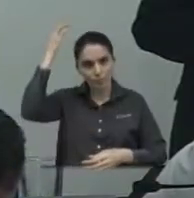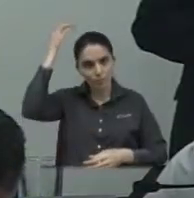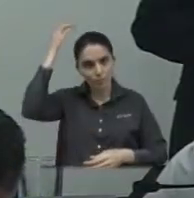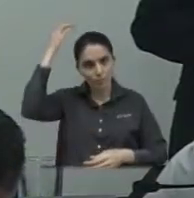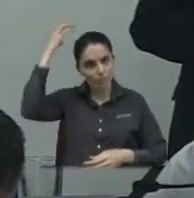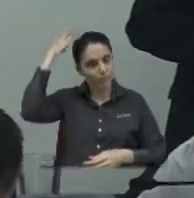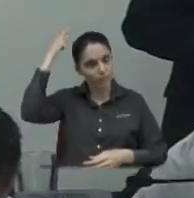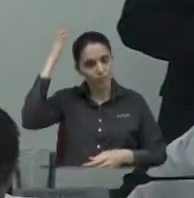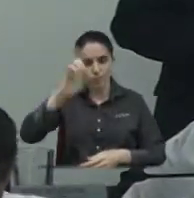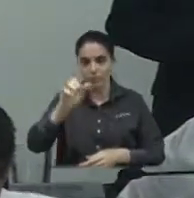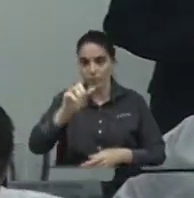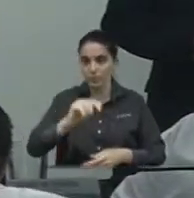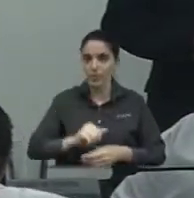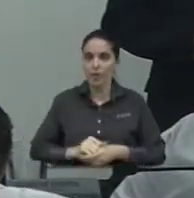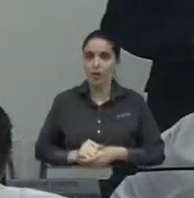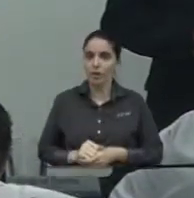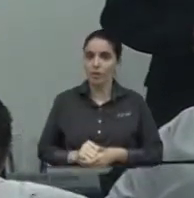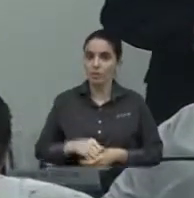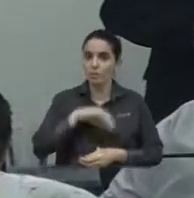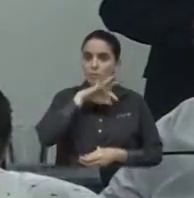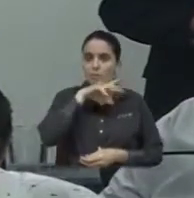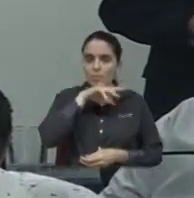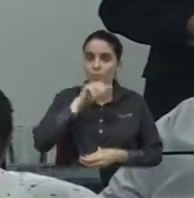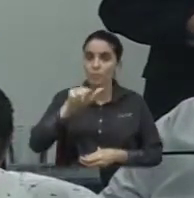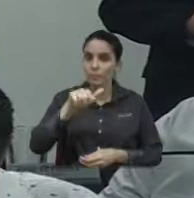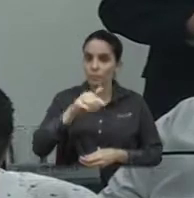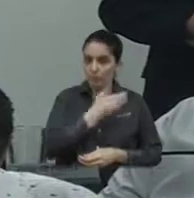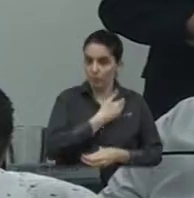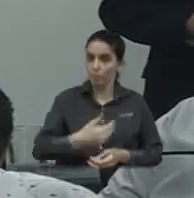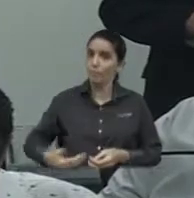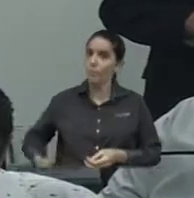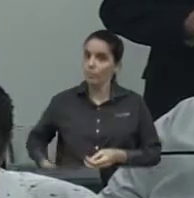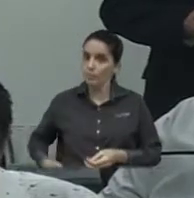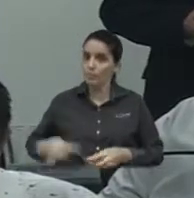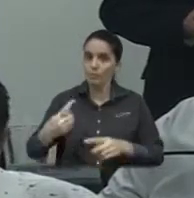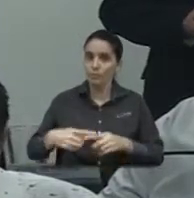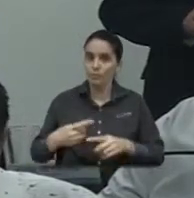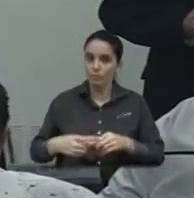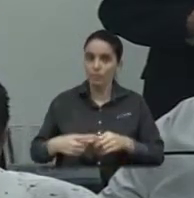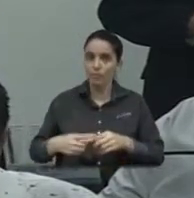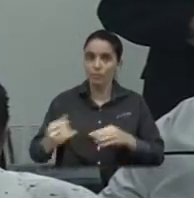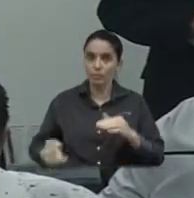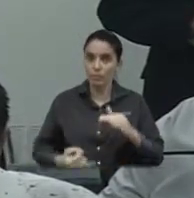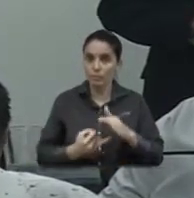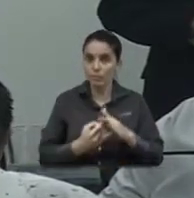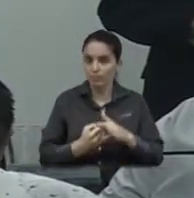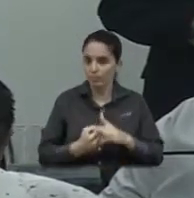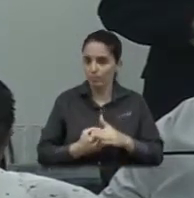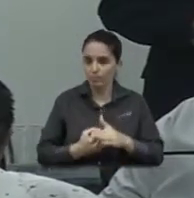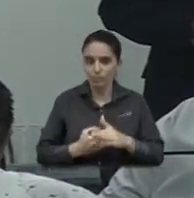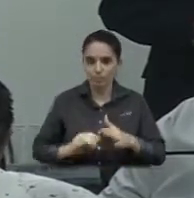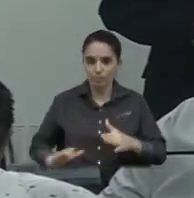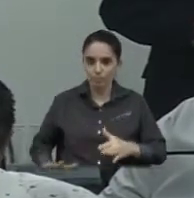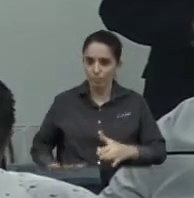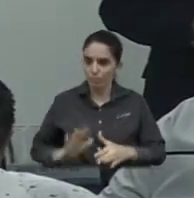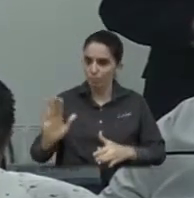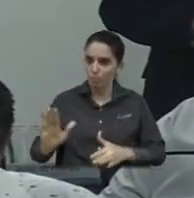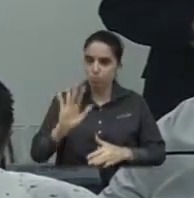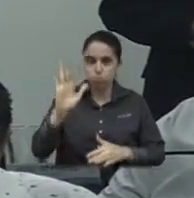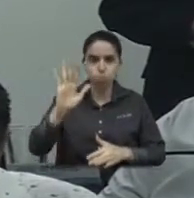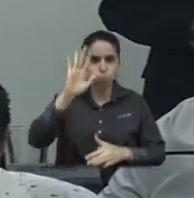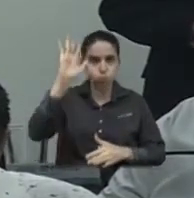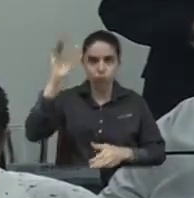gestão dos nossos governos. Porque o imposto, como disse o vereador Rafael, é enorme. A carga tributária é